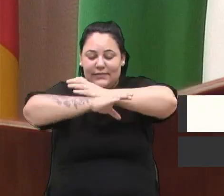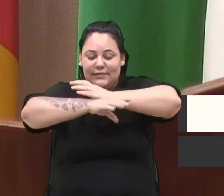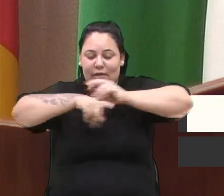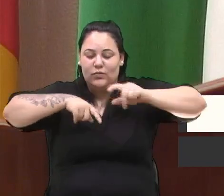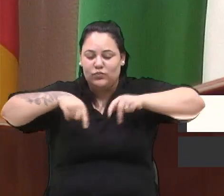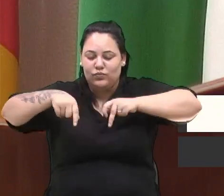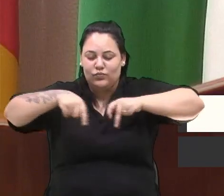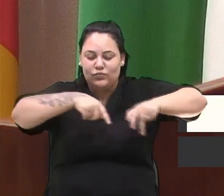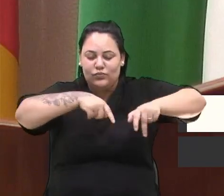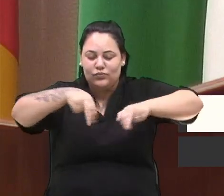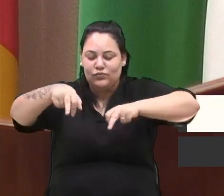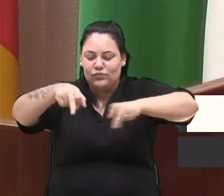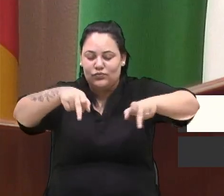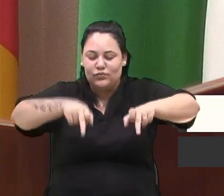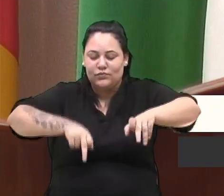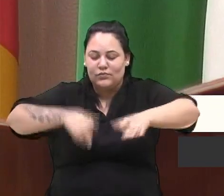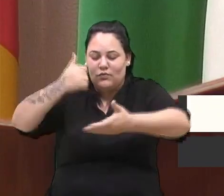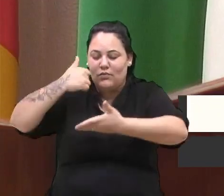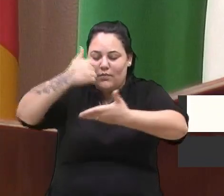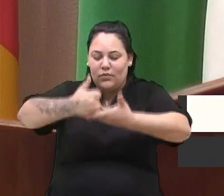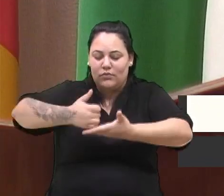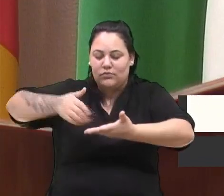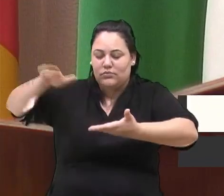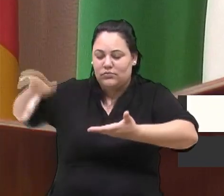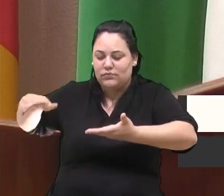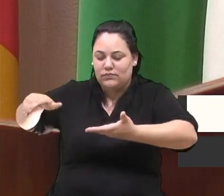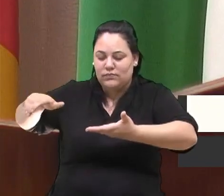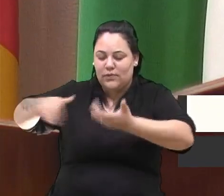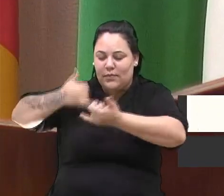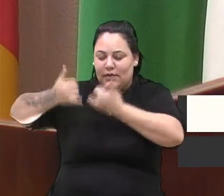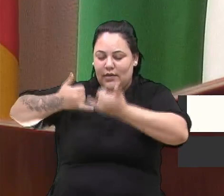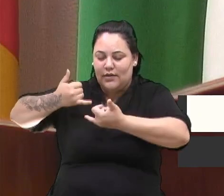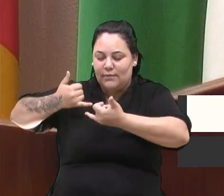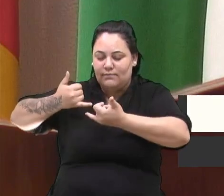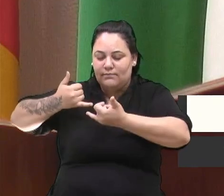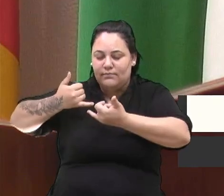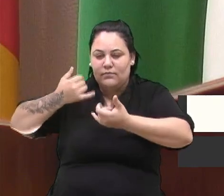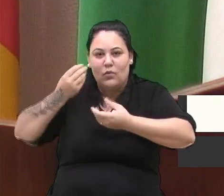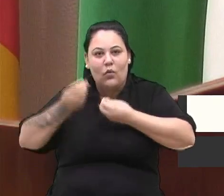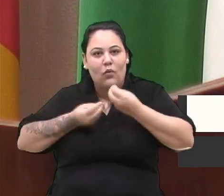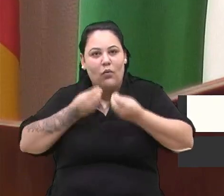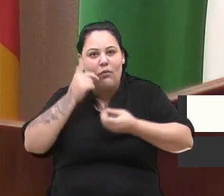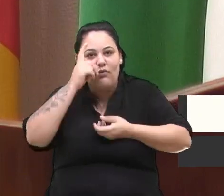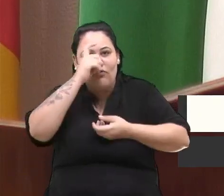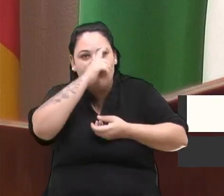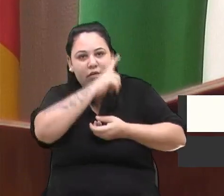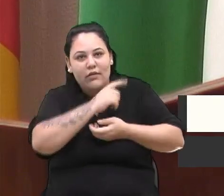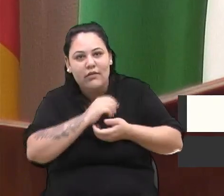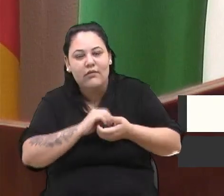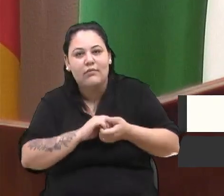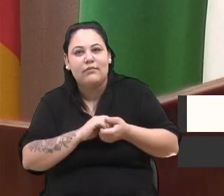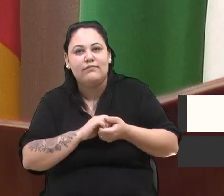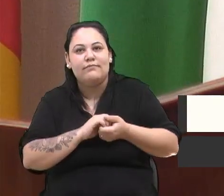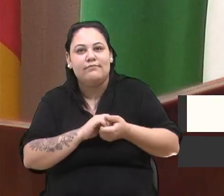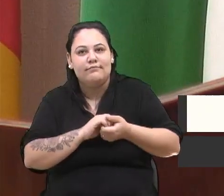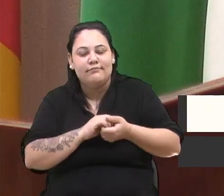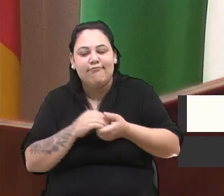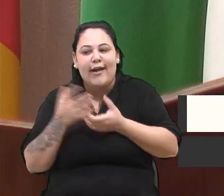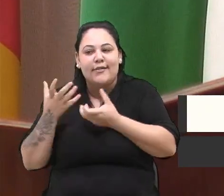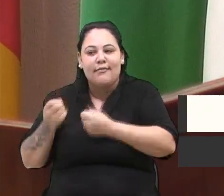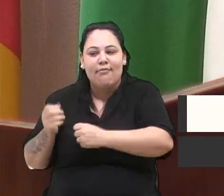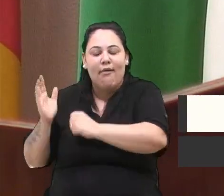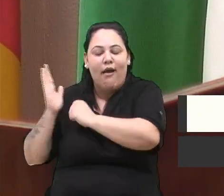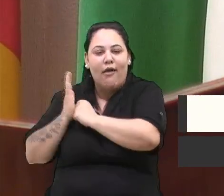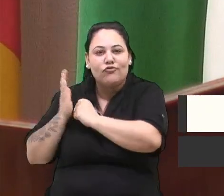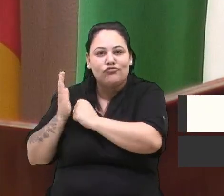de alguém, né? E como é difícil a gente se permitir, às vezes, ser conduzido por alguém. Então,